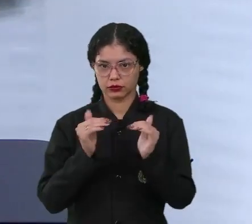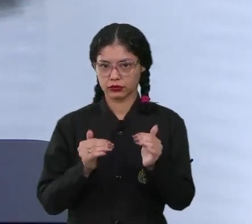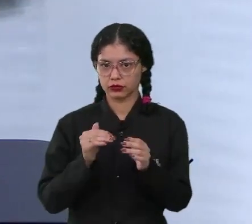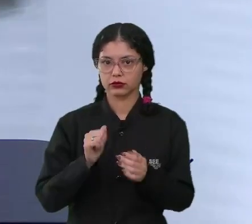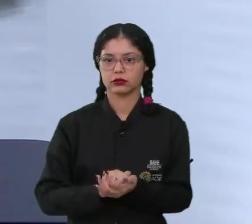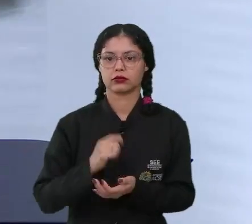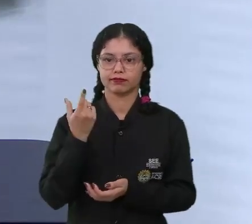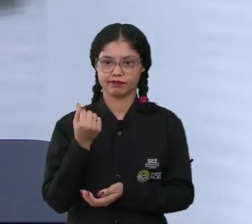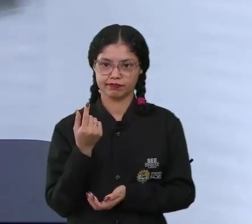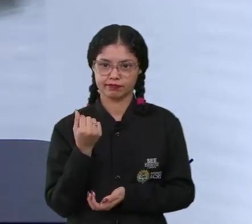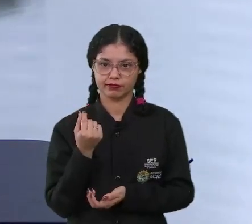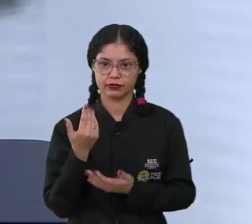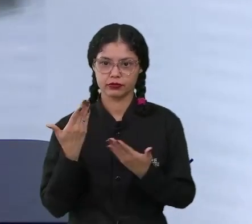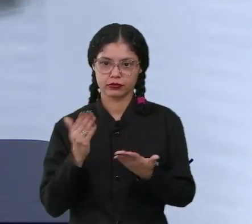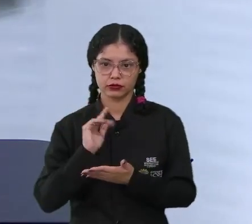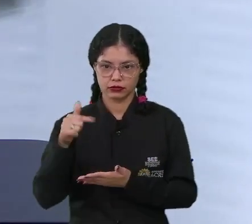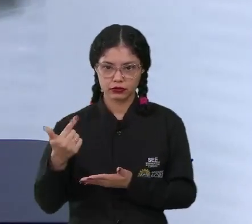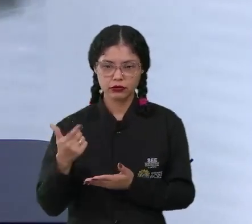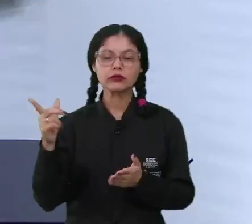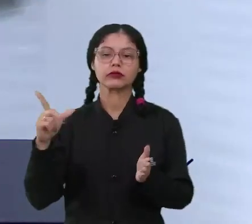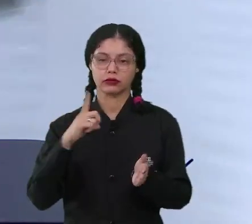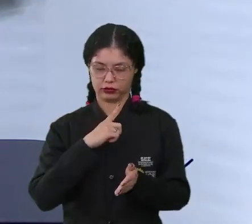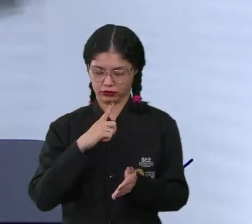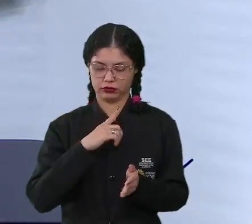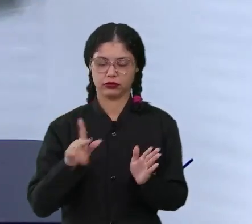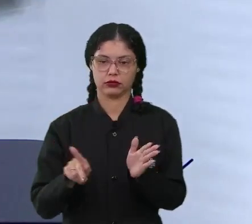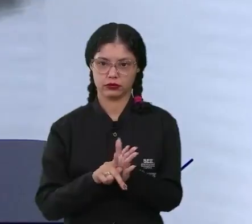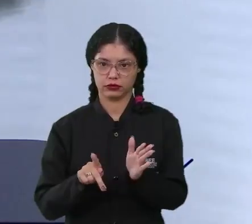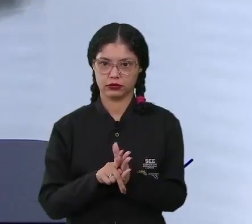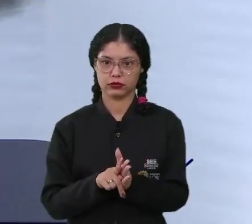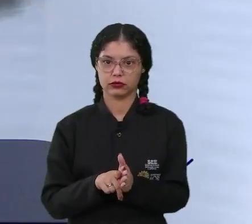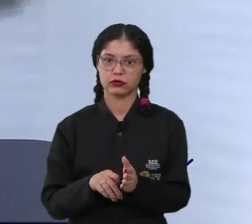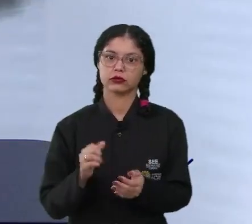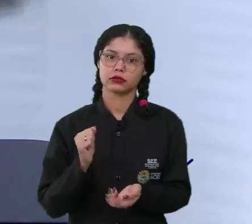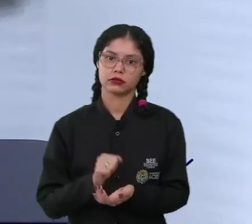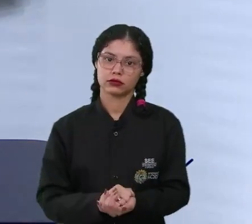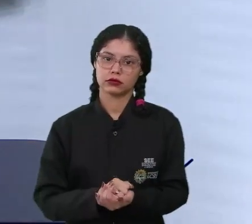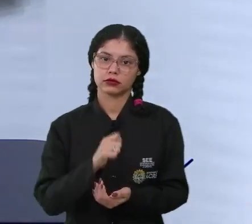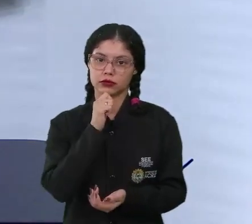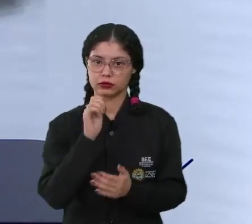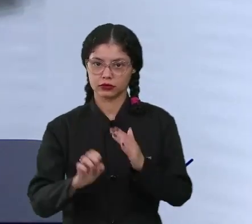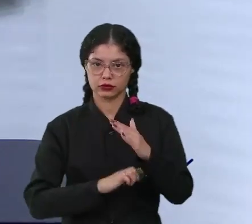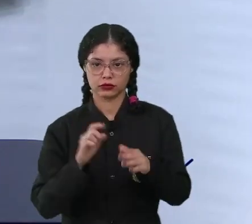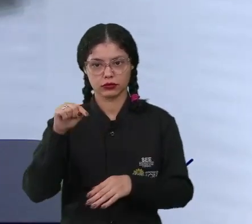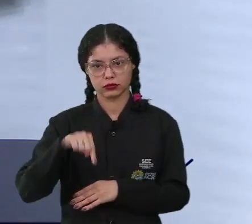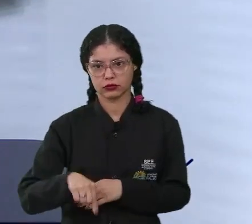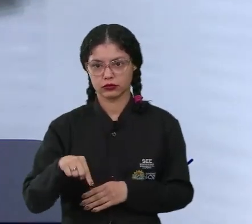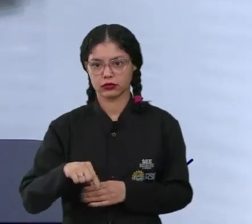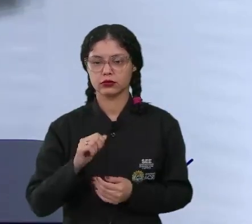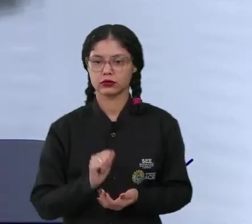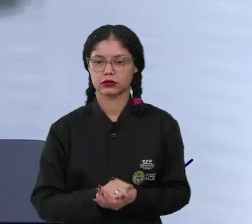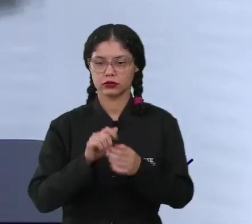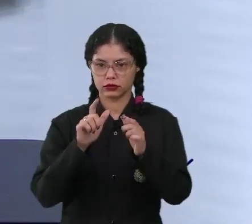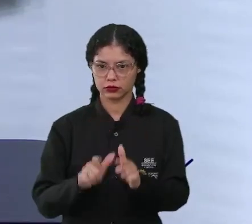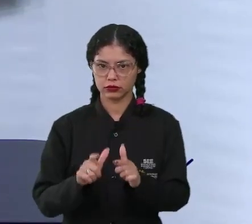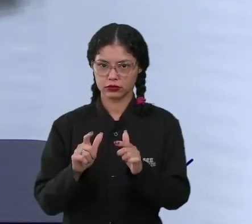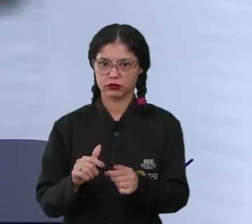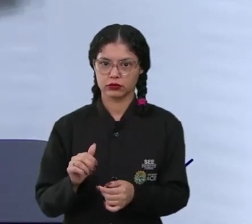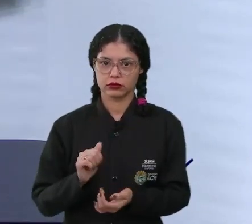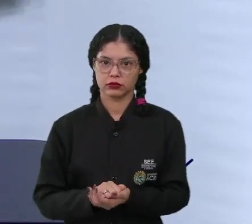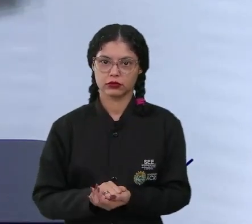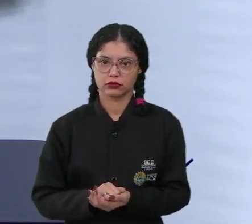do lucro ali obtido pelo rendimento dessas empresas não fica nesse local, não fica